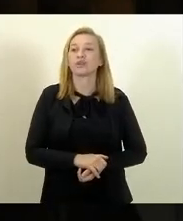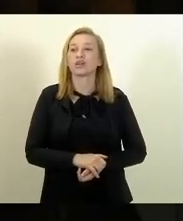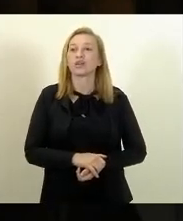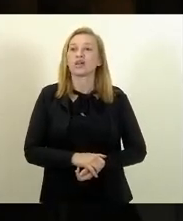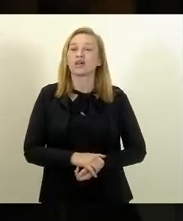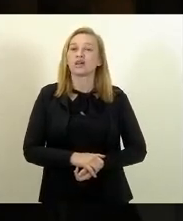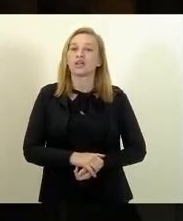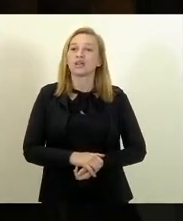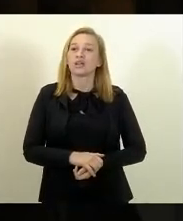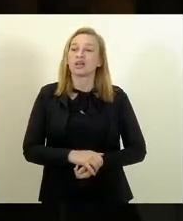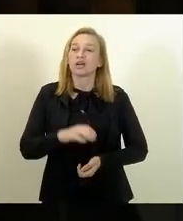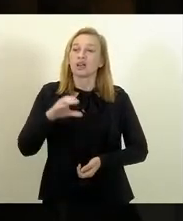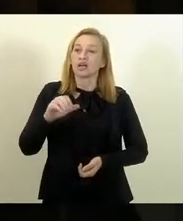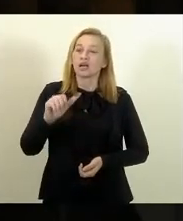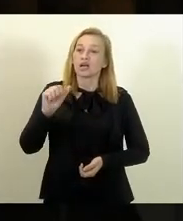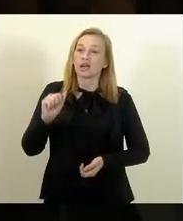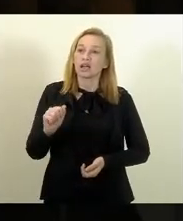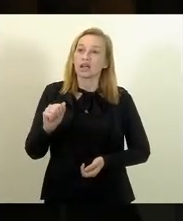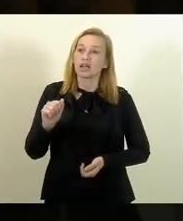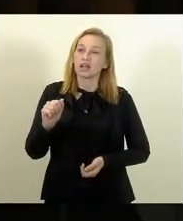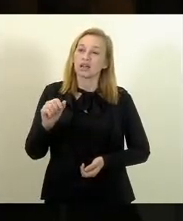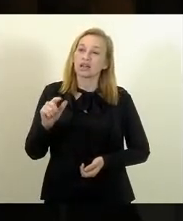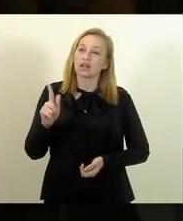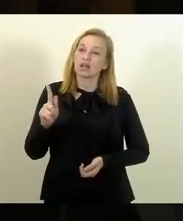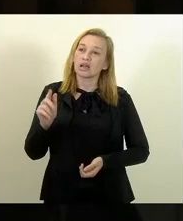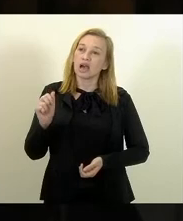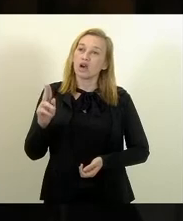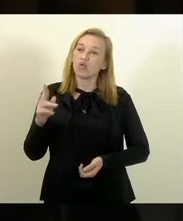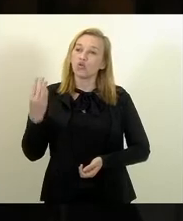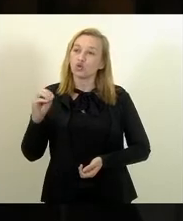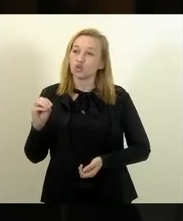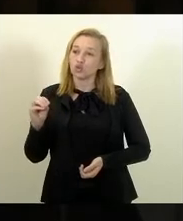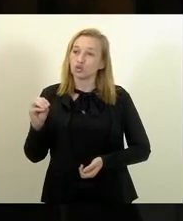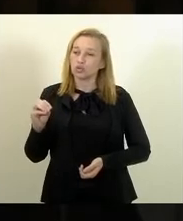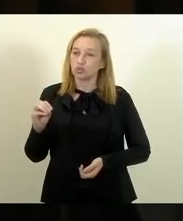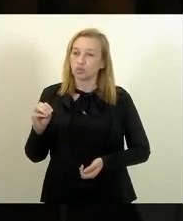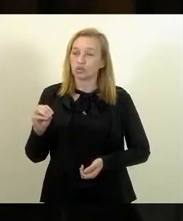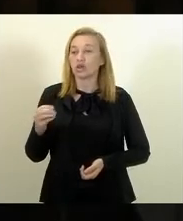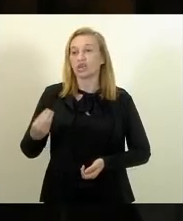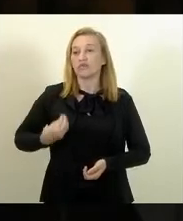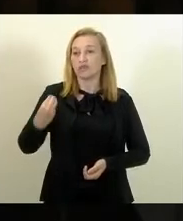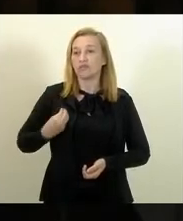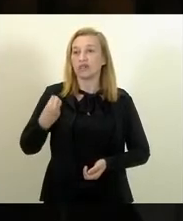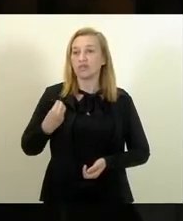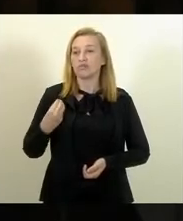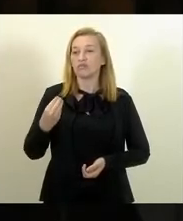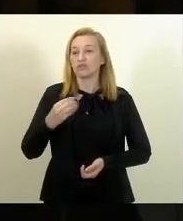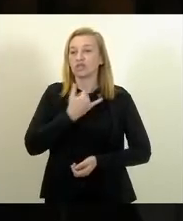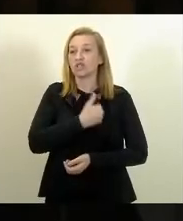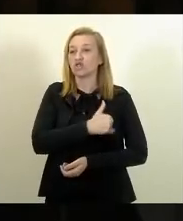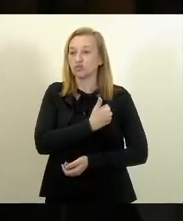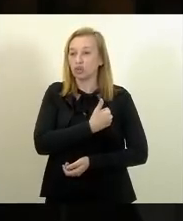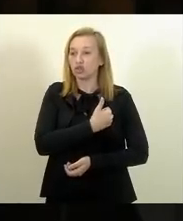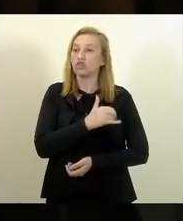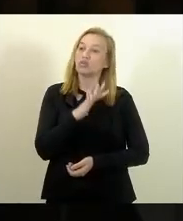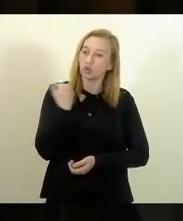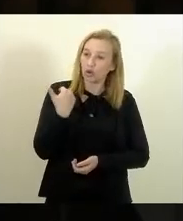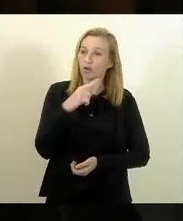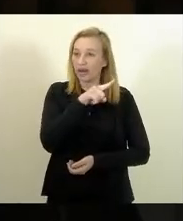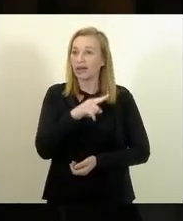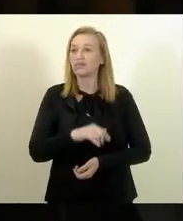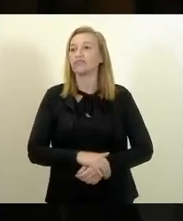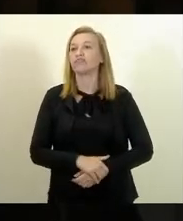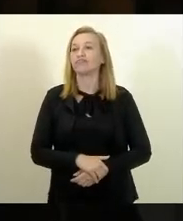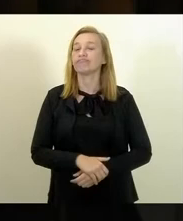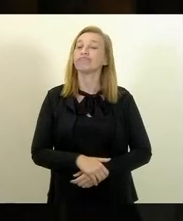de nascimento, viveu e morreu em São João de Meriti, no estado do Rio de Janeiro, por isso a relação do procurador com a memória de